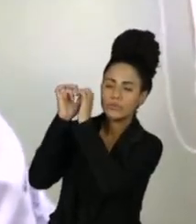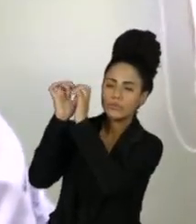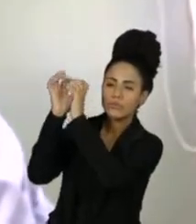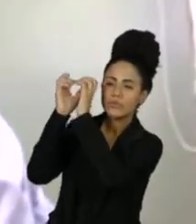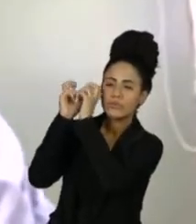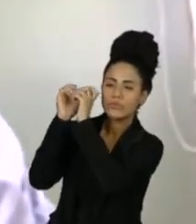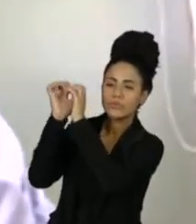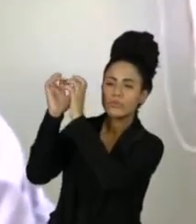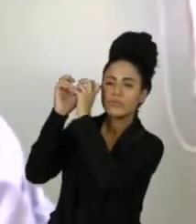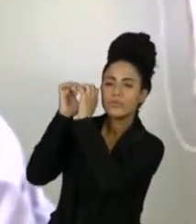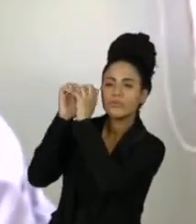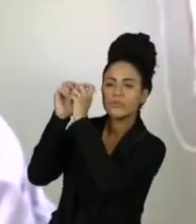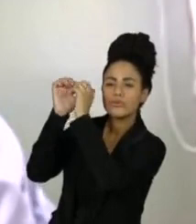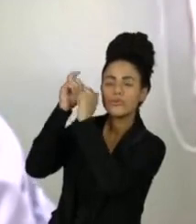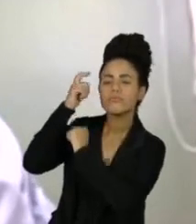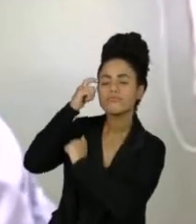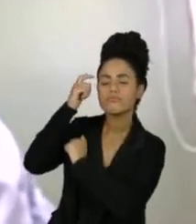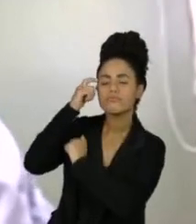podem ser